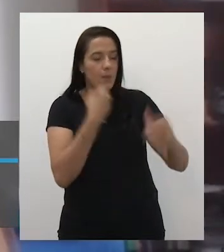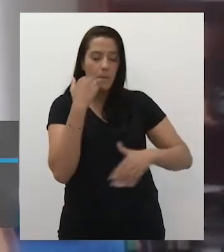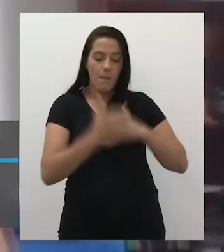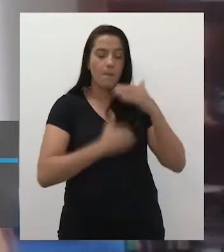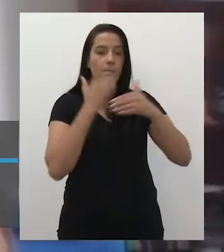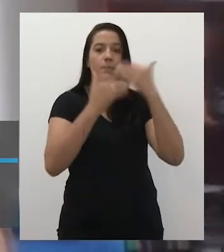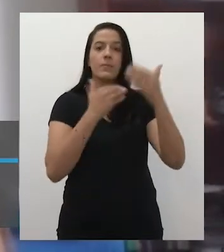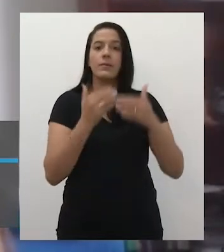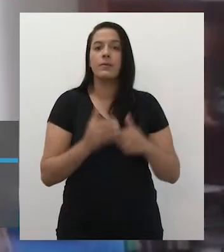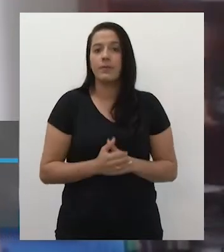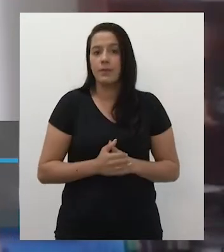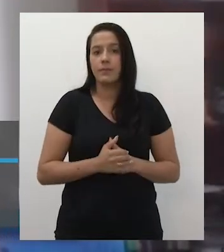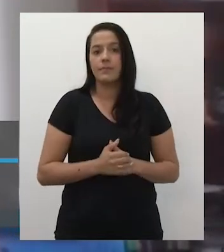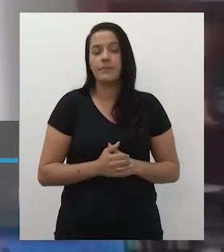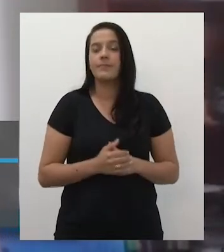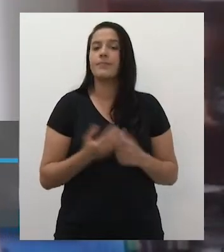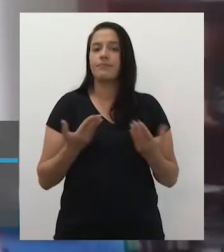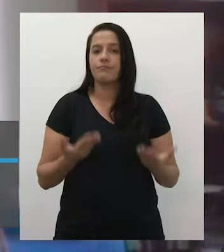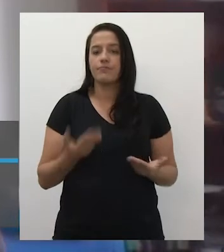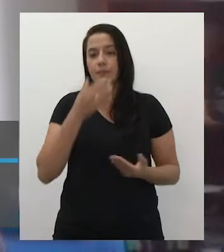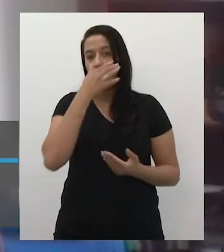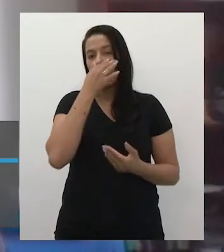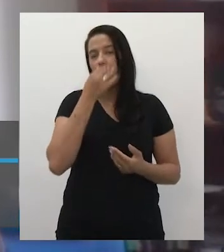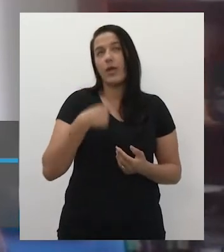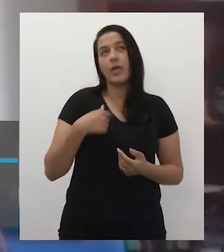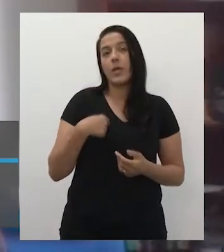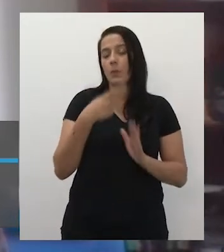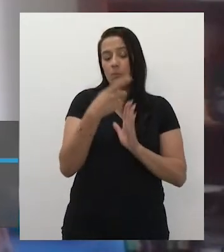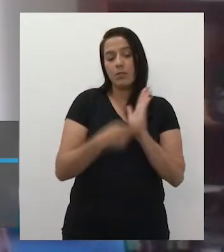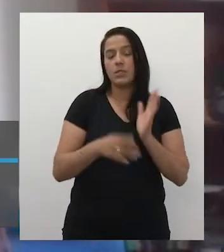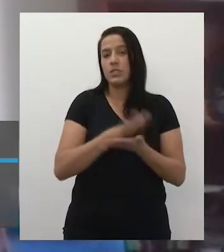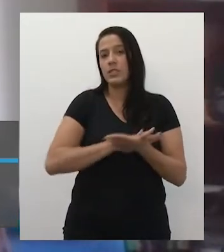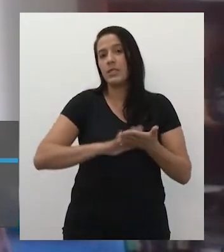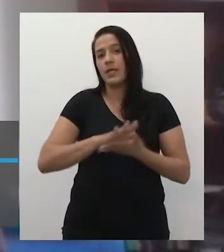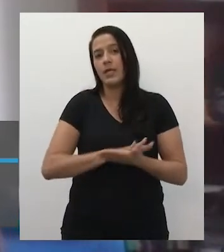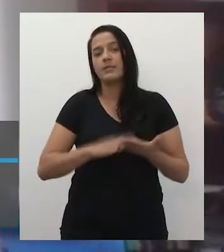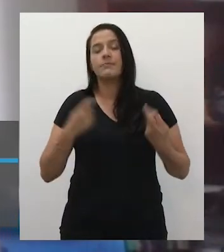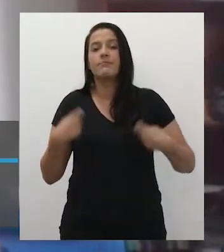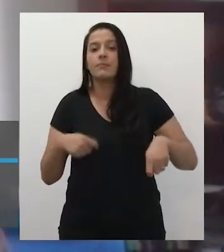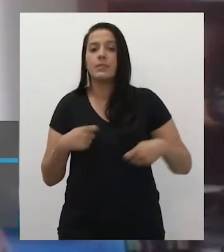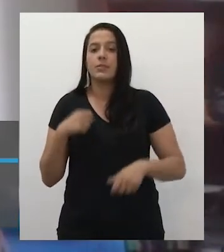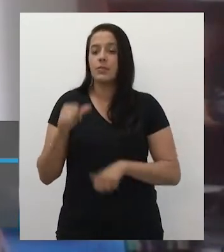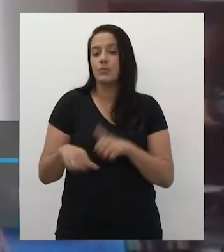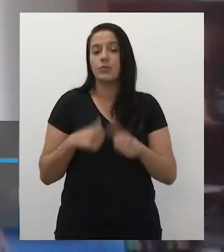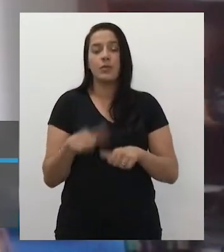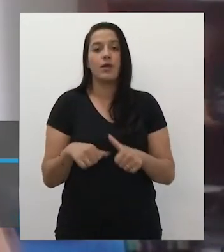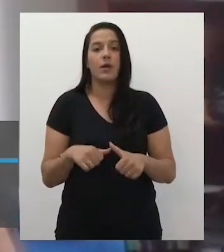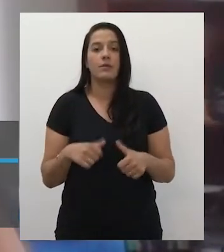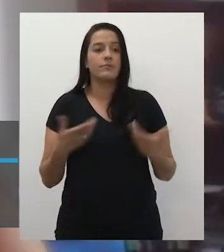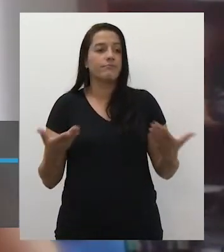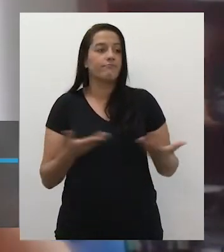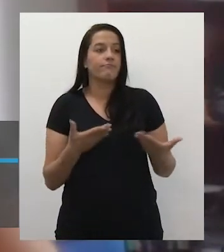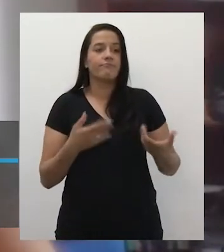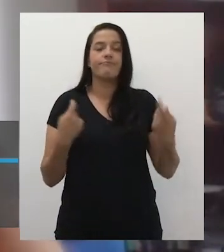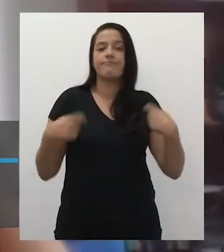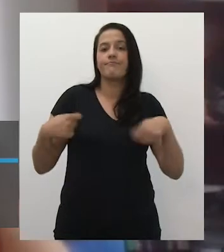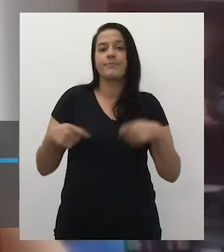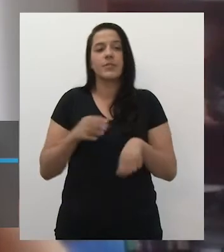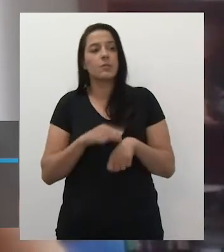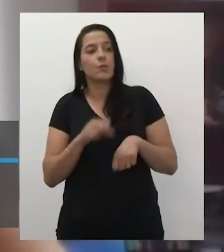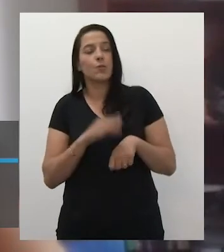então eu precisei aprender uma nova habilidade, né? A Simone estava trazendo, que foi buscar vídeos,